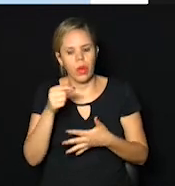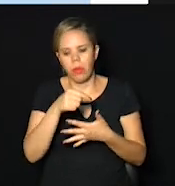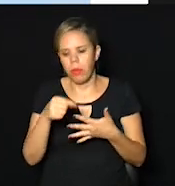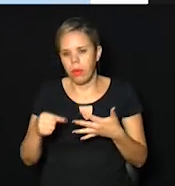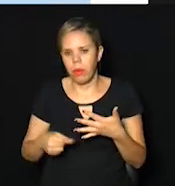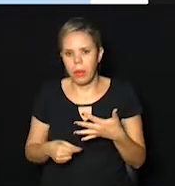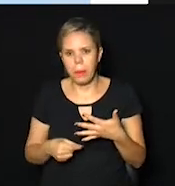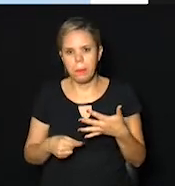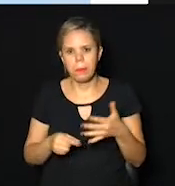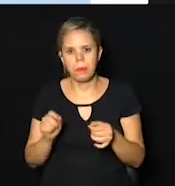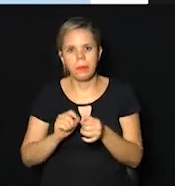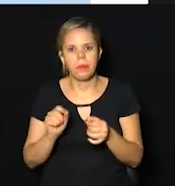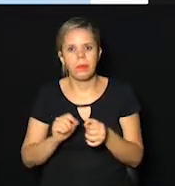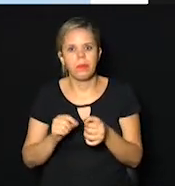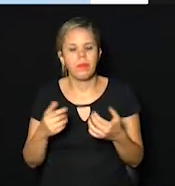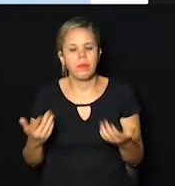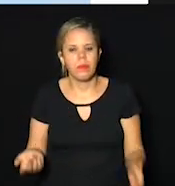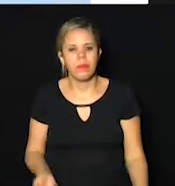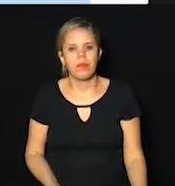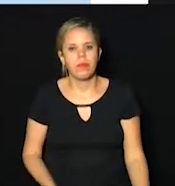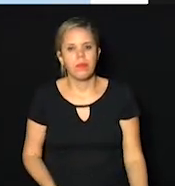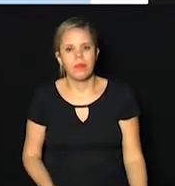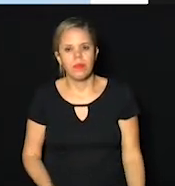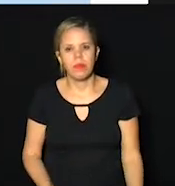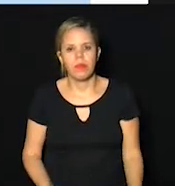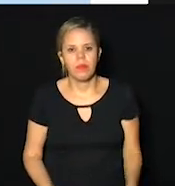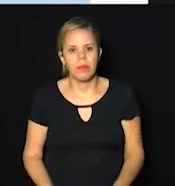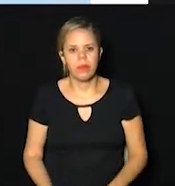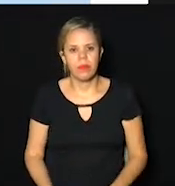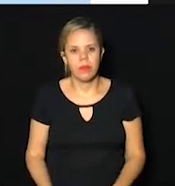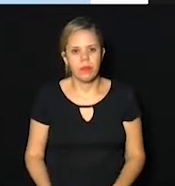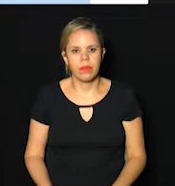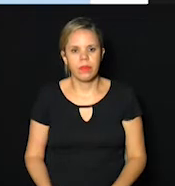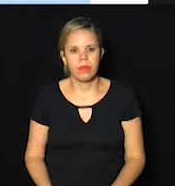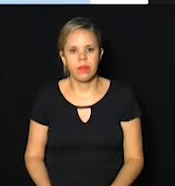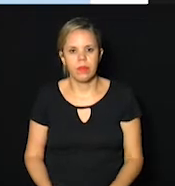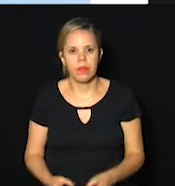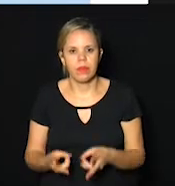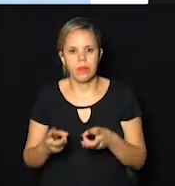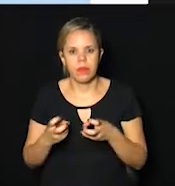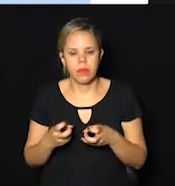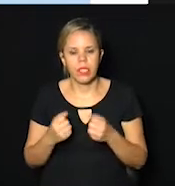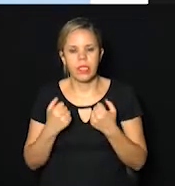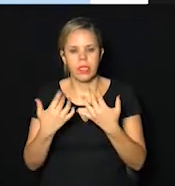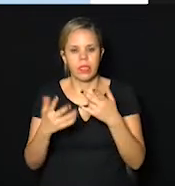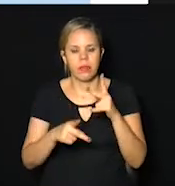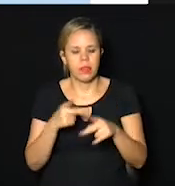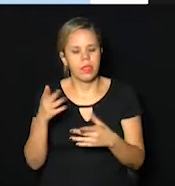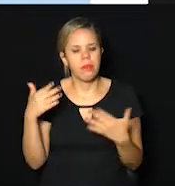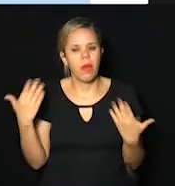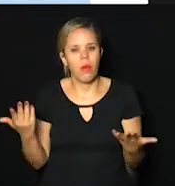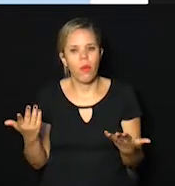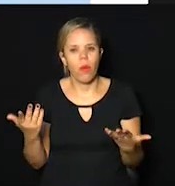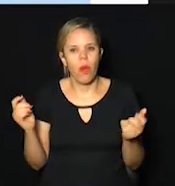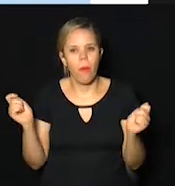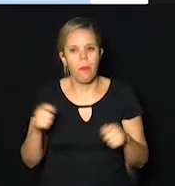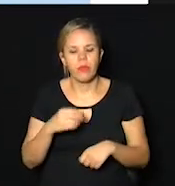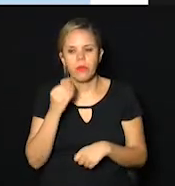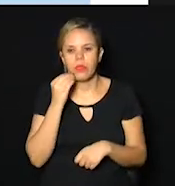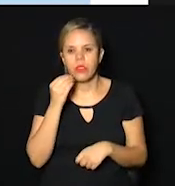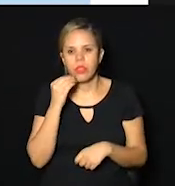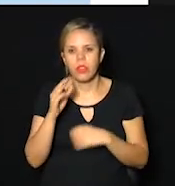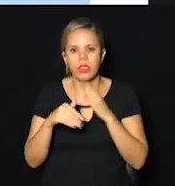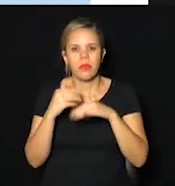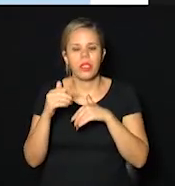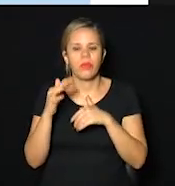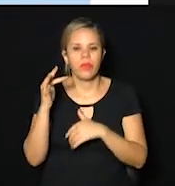como fazer com que cada vez que a gente observe os públicos, a gente saiba quais são as possibilidades de construção